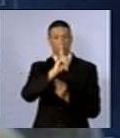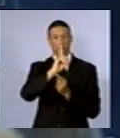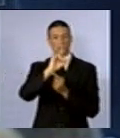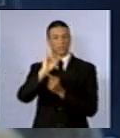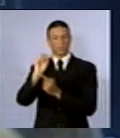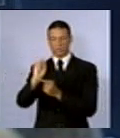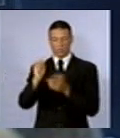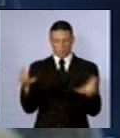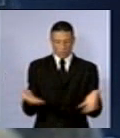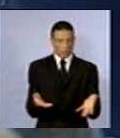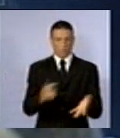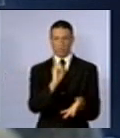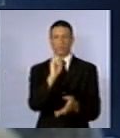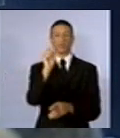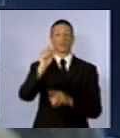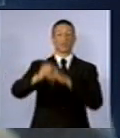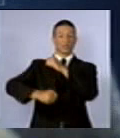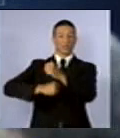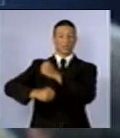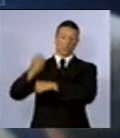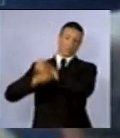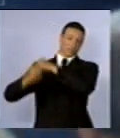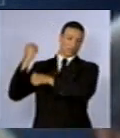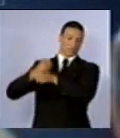de outubro de